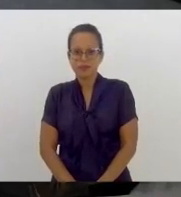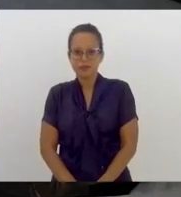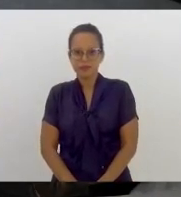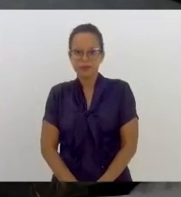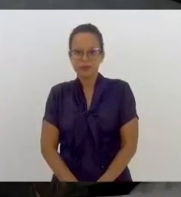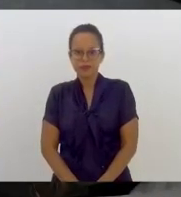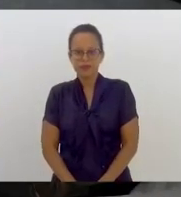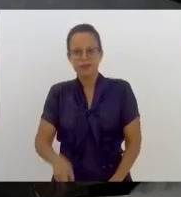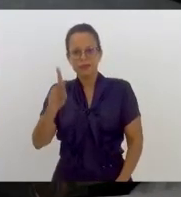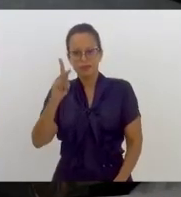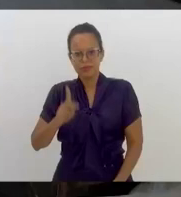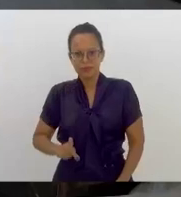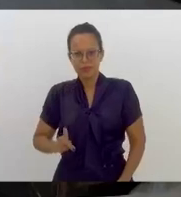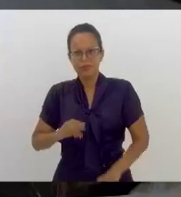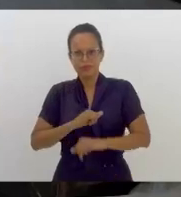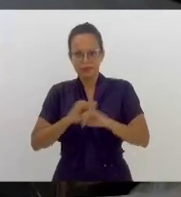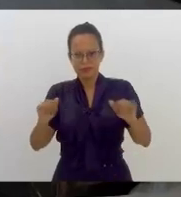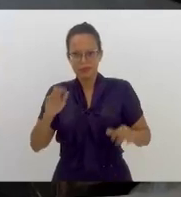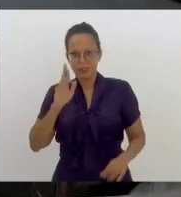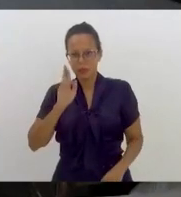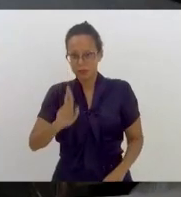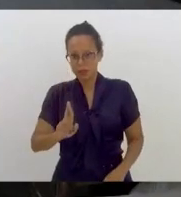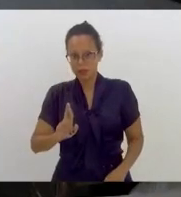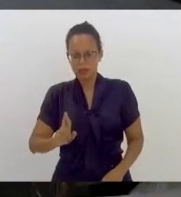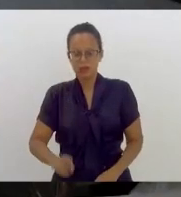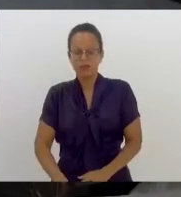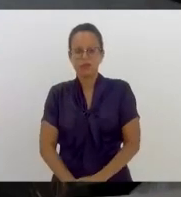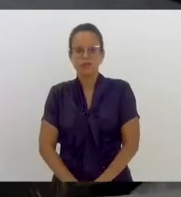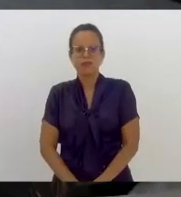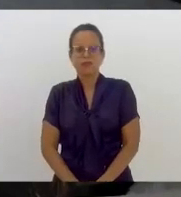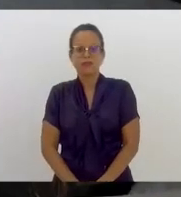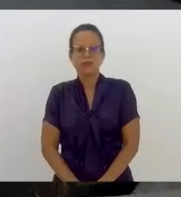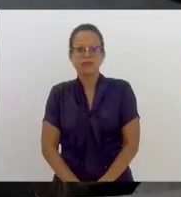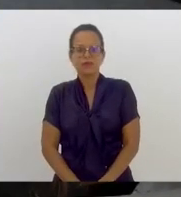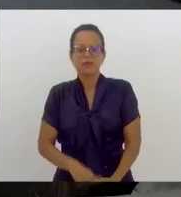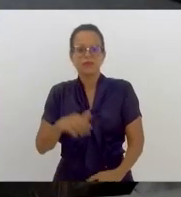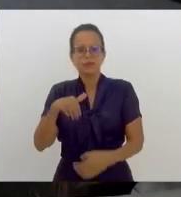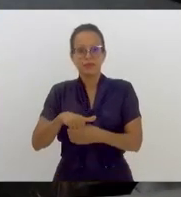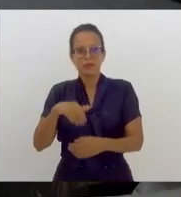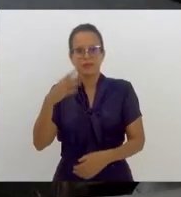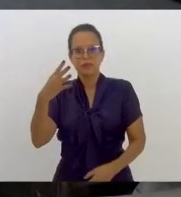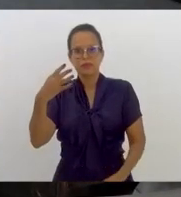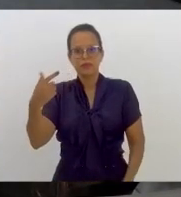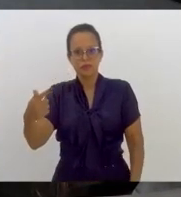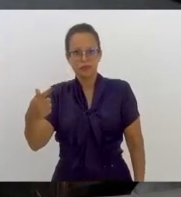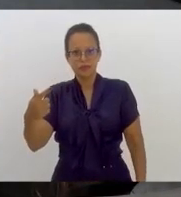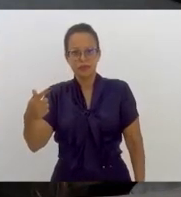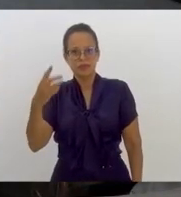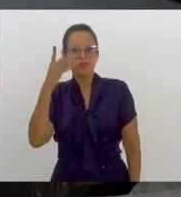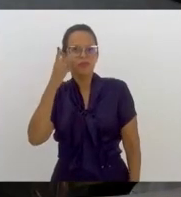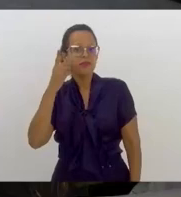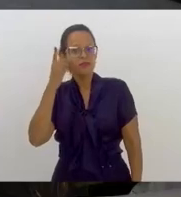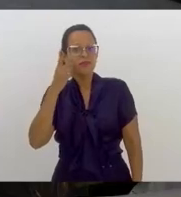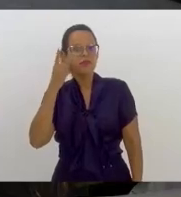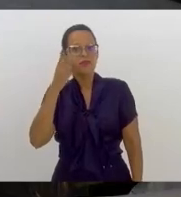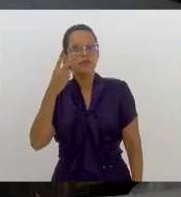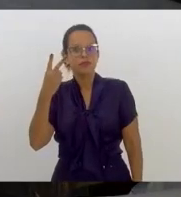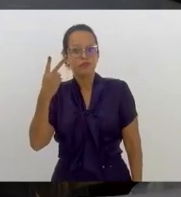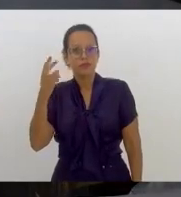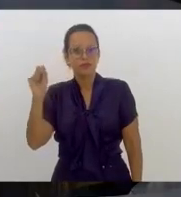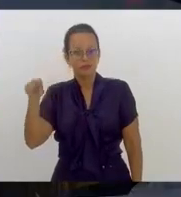A presidência vai proclamar o resultado. Votaram 47 senhores parlamentares, 2